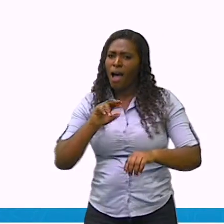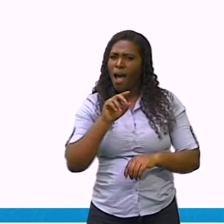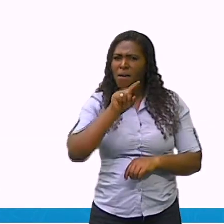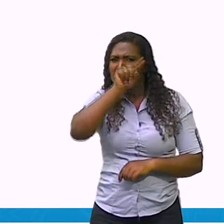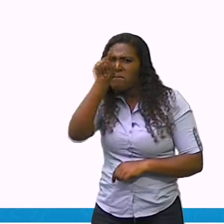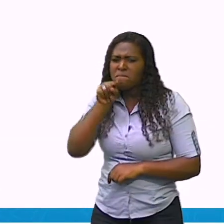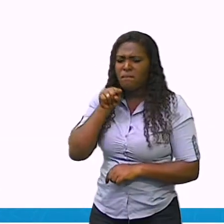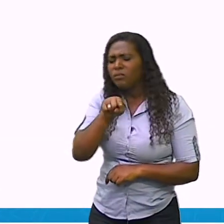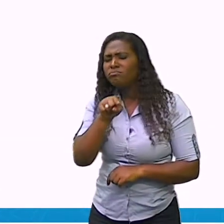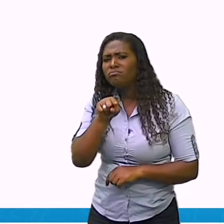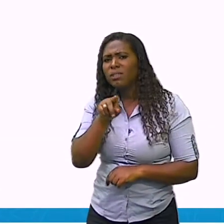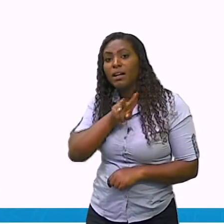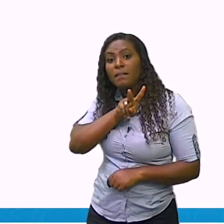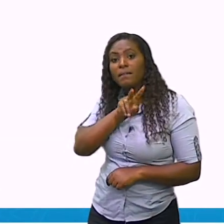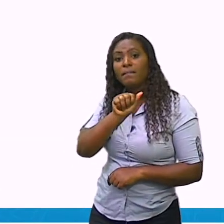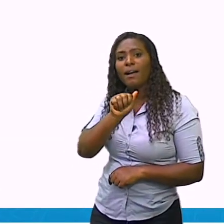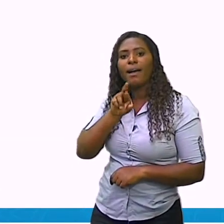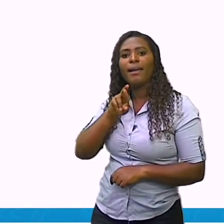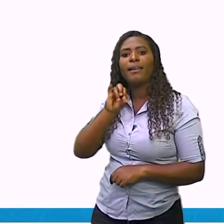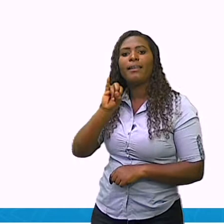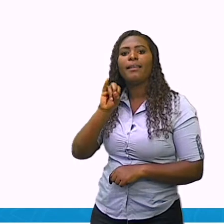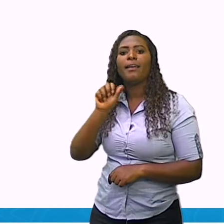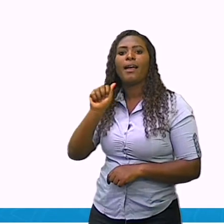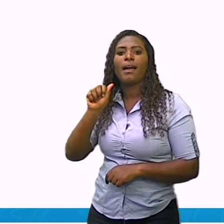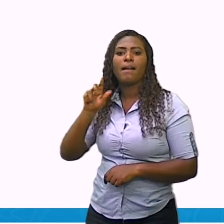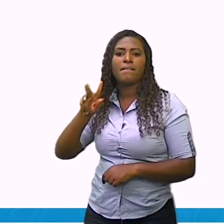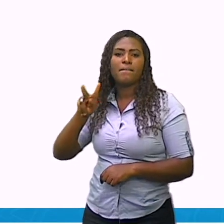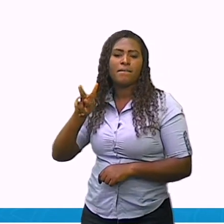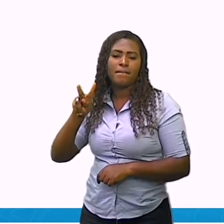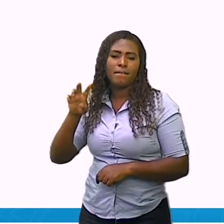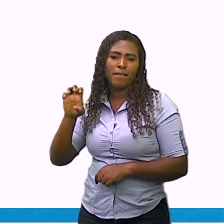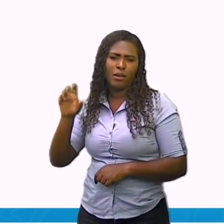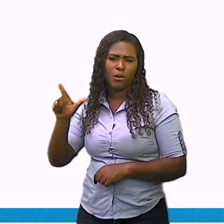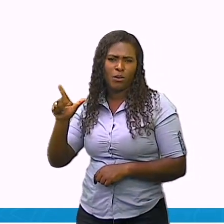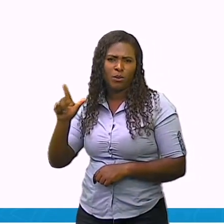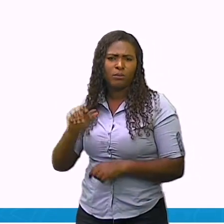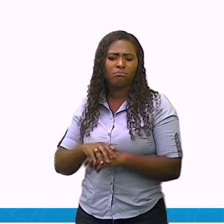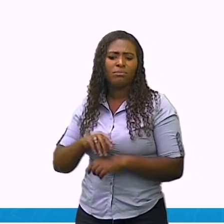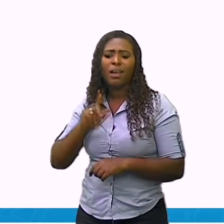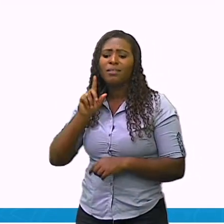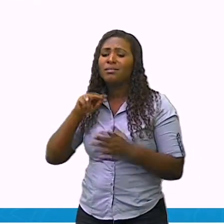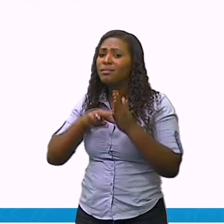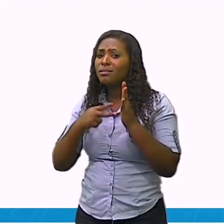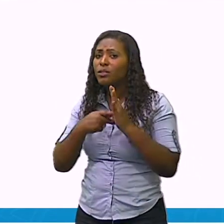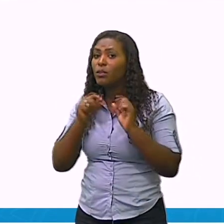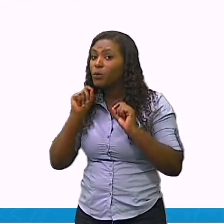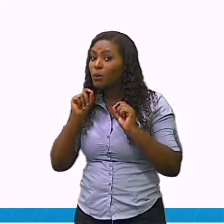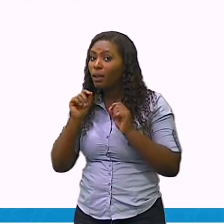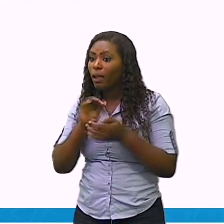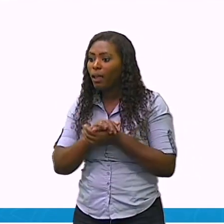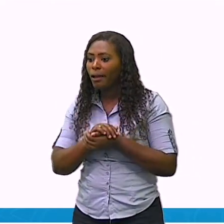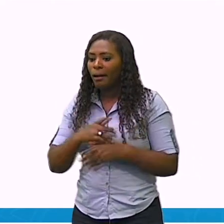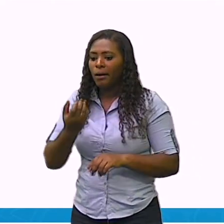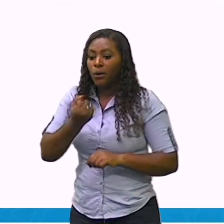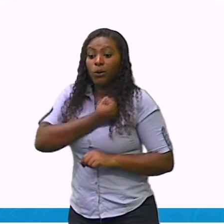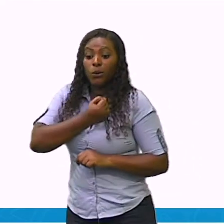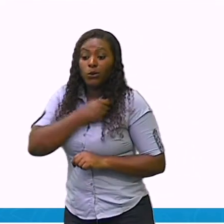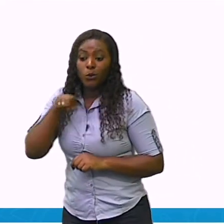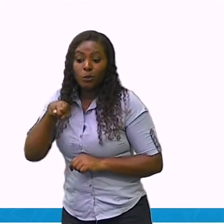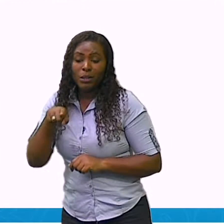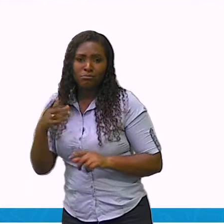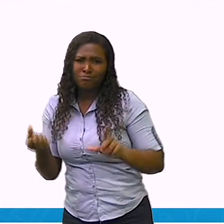variáveis são justamente quem depende de quem. Então, nós temos aqui, em uma